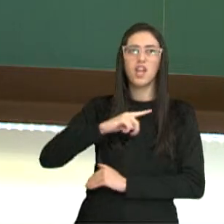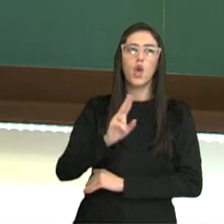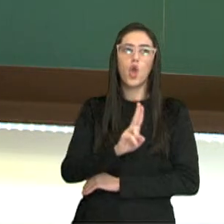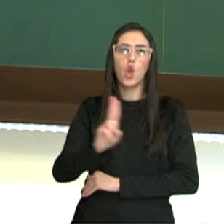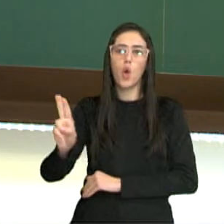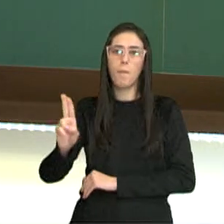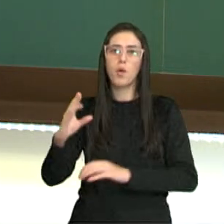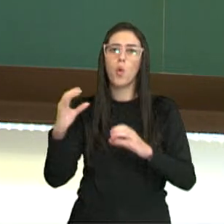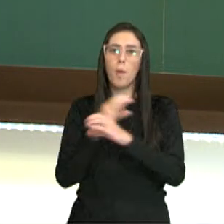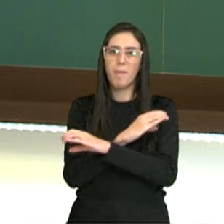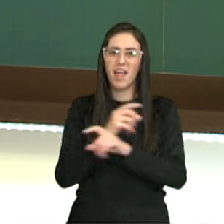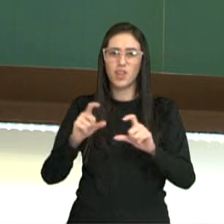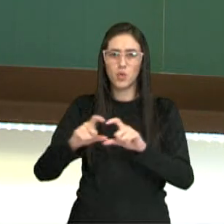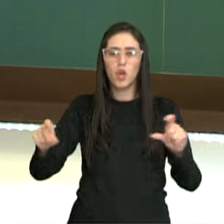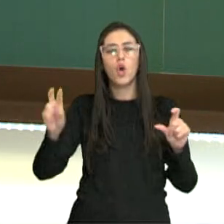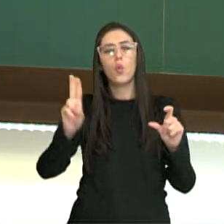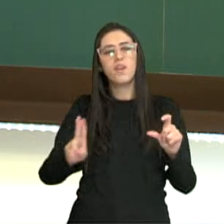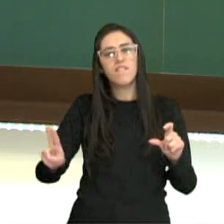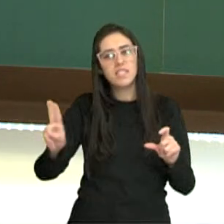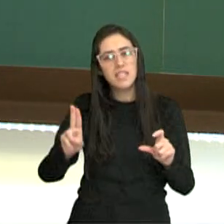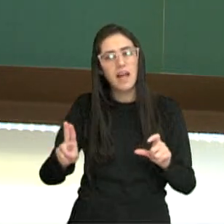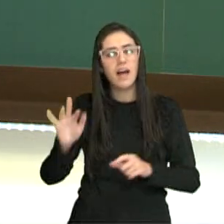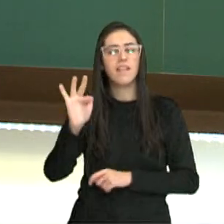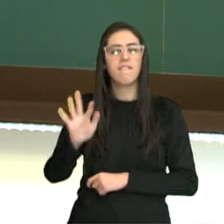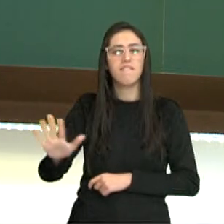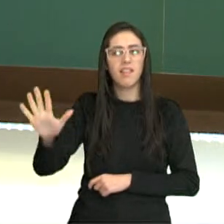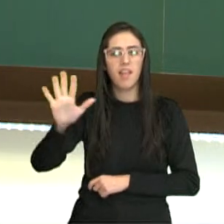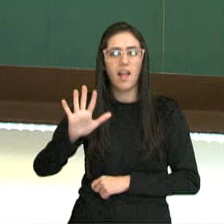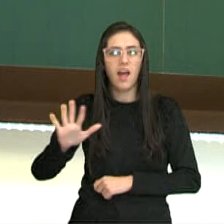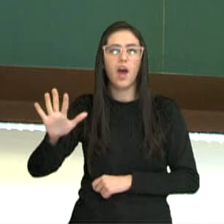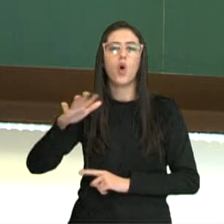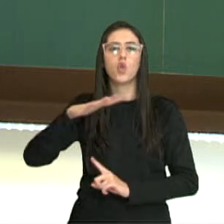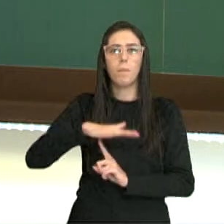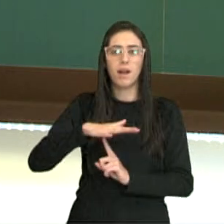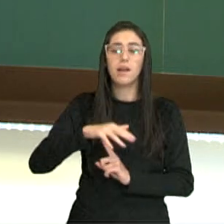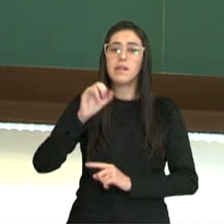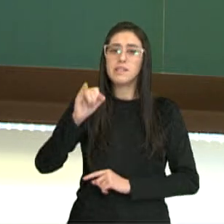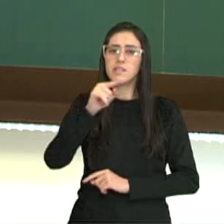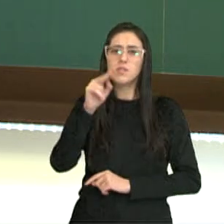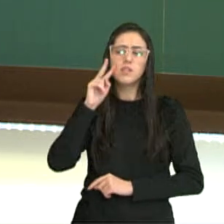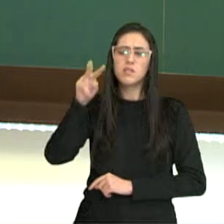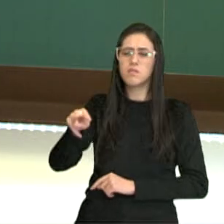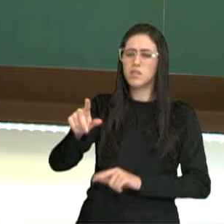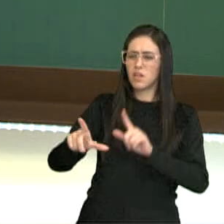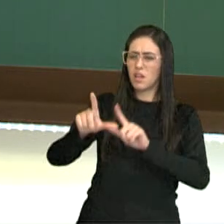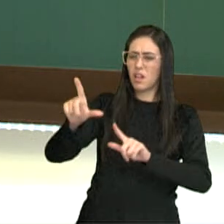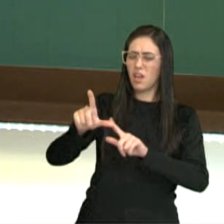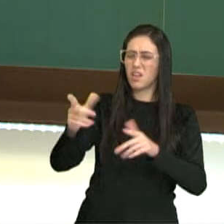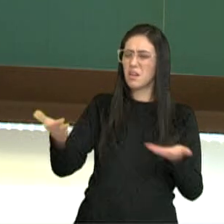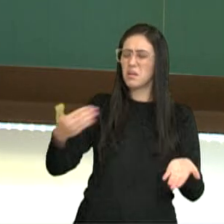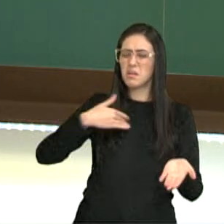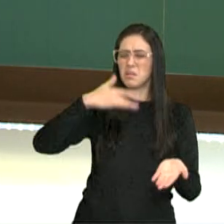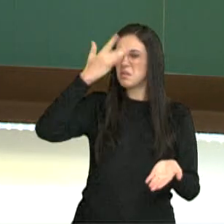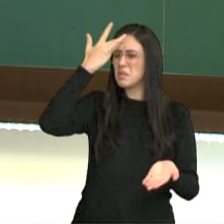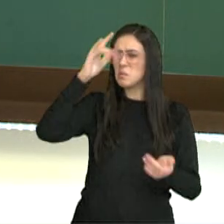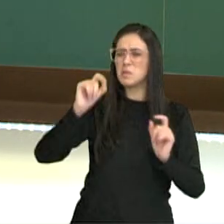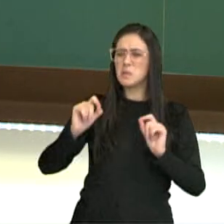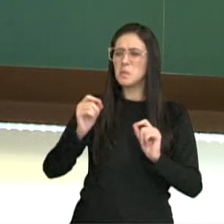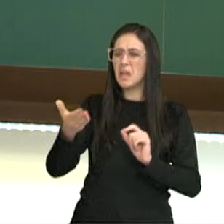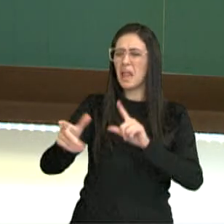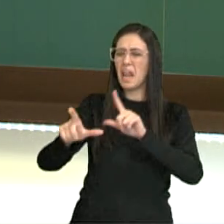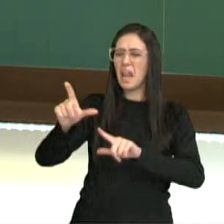você ler alguma coisa que tenha sigla e não souber do que se trata, você não vai conseguir compreender o